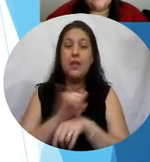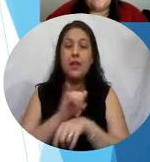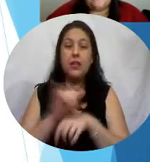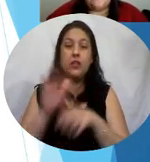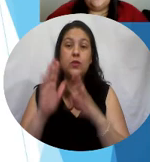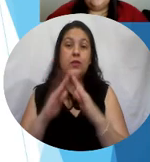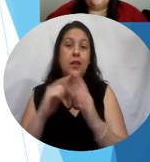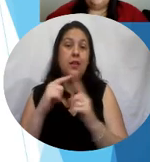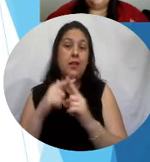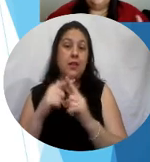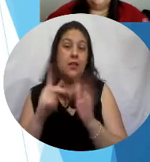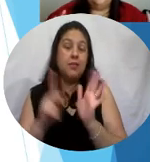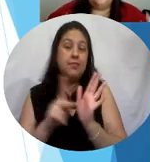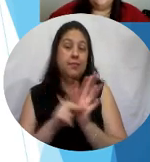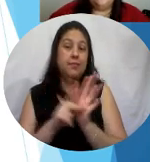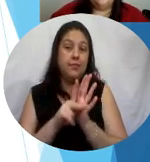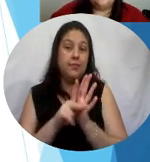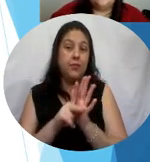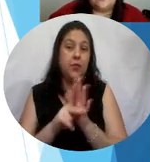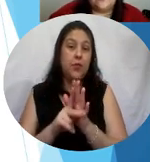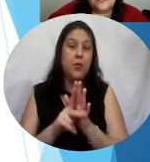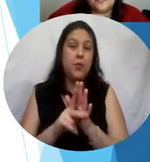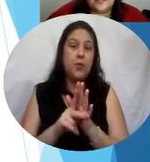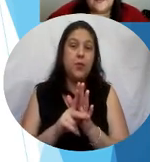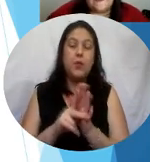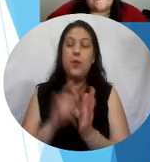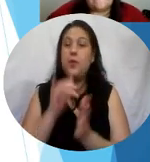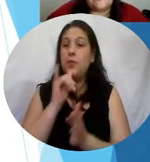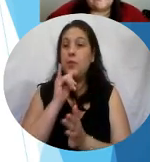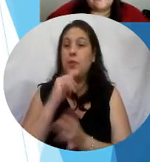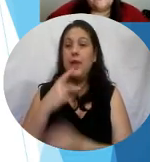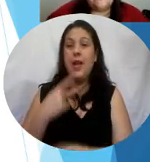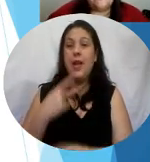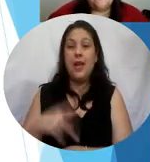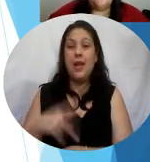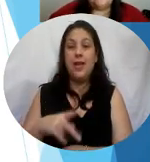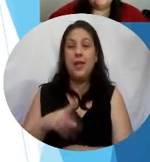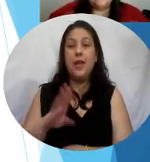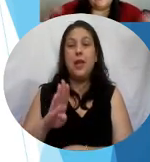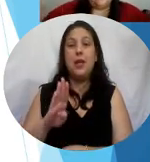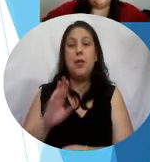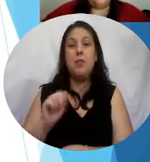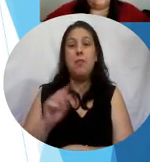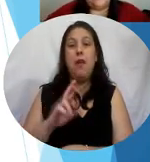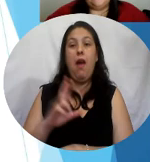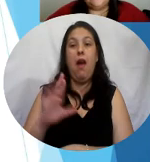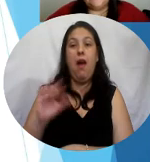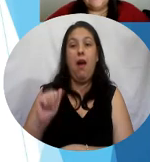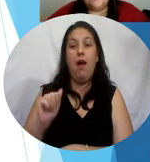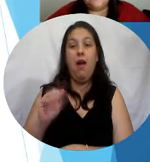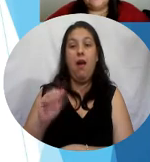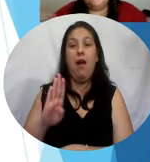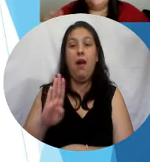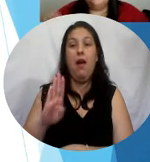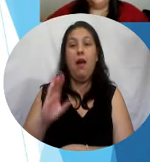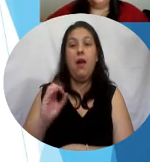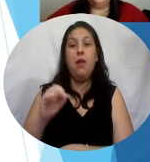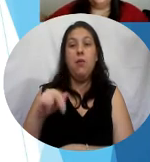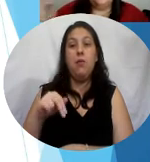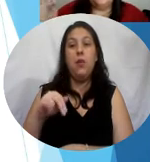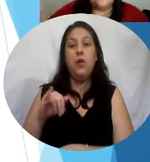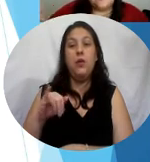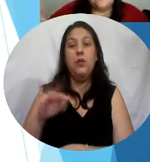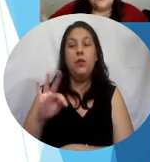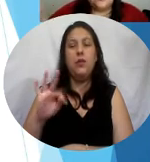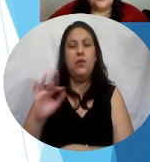a gente pensa muito, então, aqui, né, eu faço parte do Santuário Nossa Senhora Aparecida de Barra Bonita, é um santuário grande, então, nós